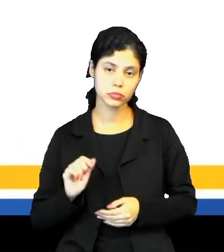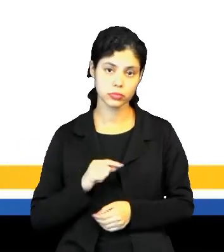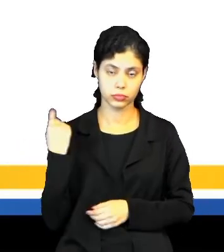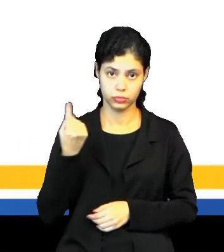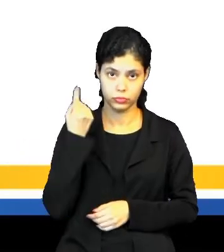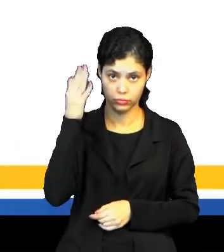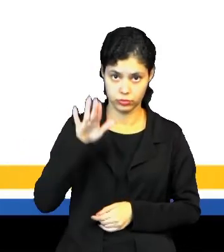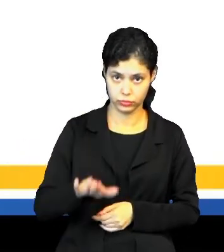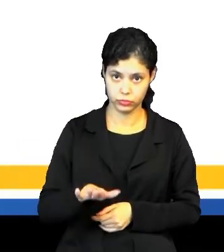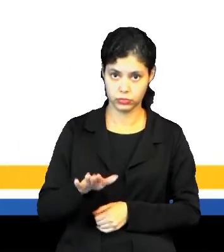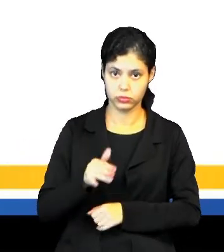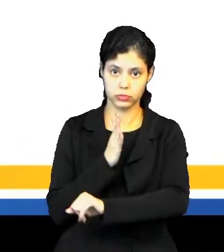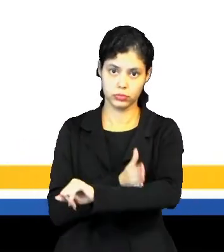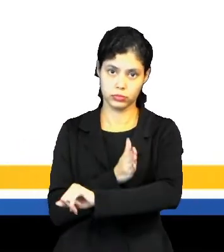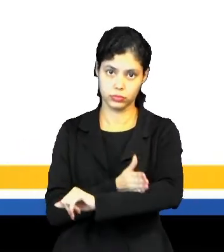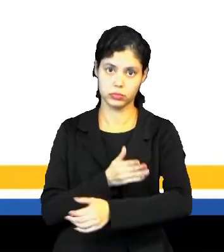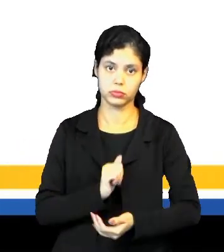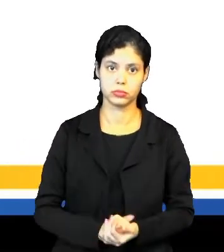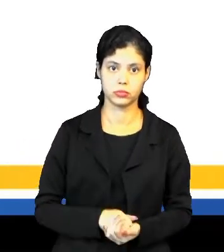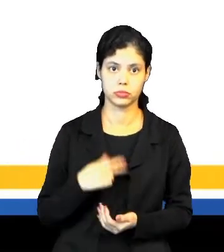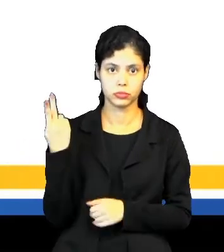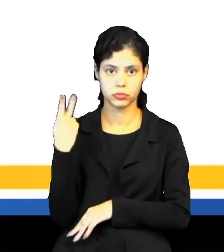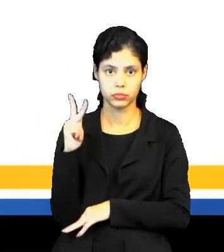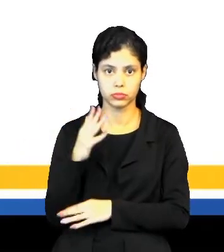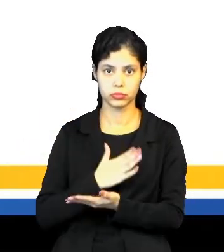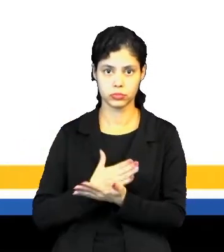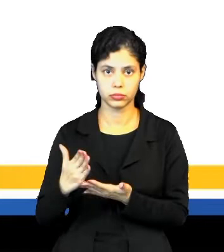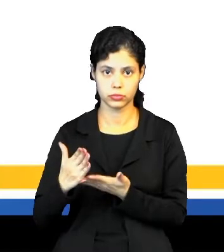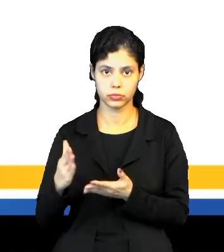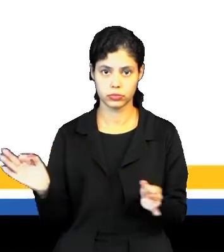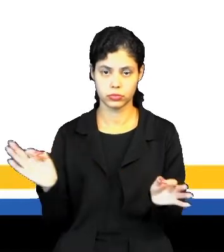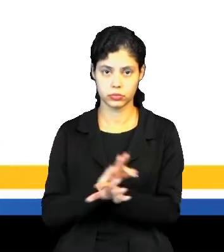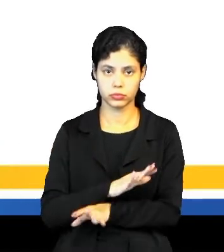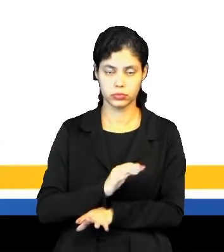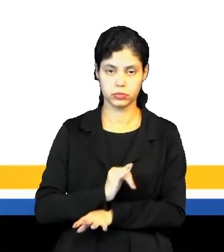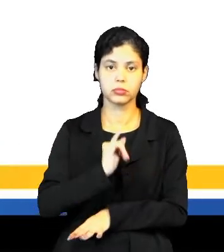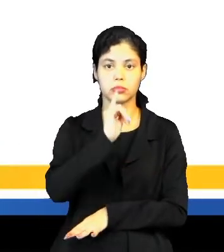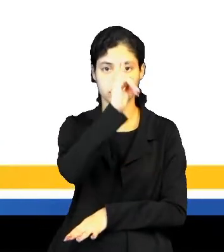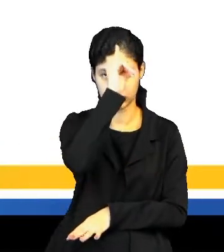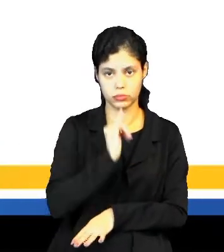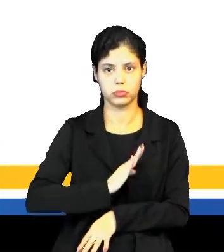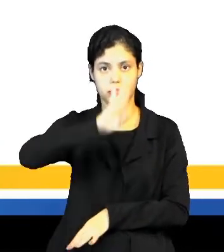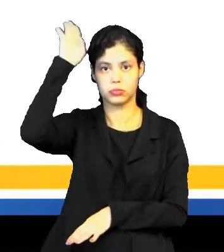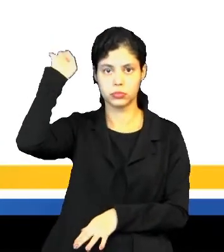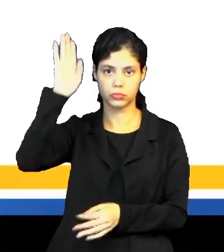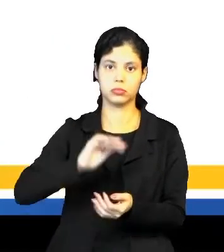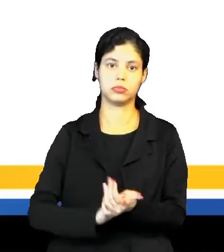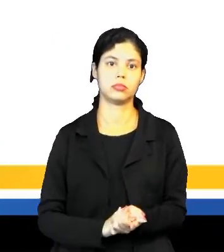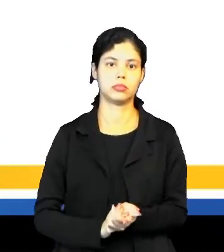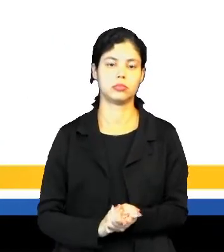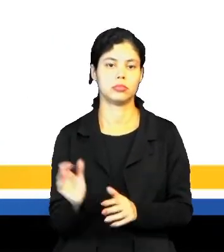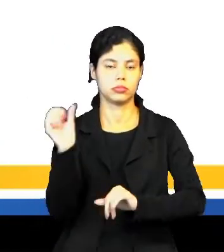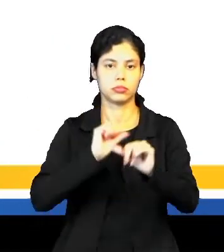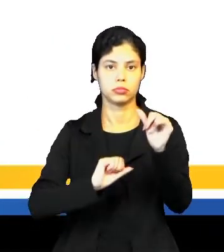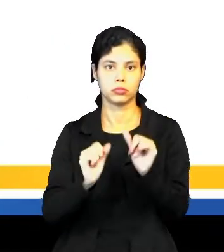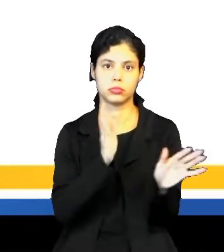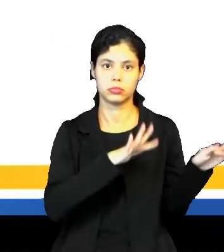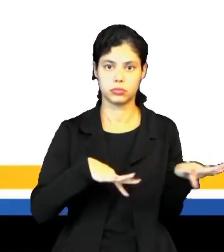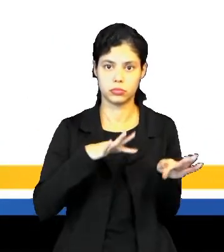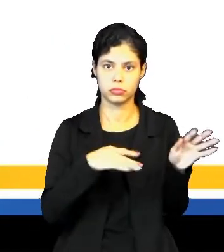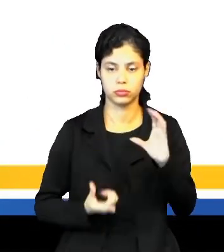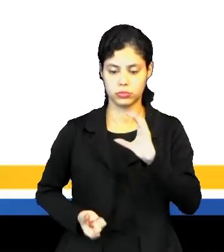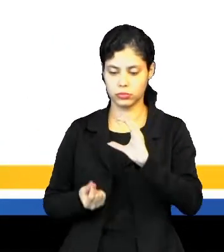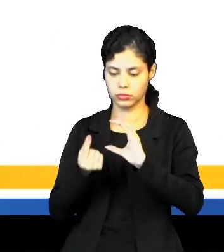Idade Média e Baixa Idade Média, é o período que se inicia com a queda do Império Romano e vai até a transição do feudalismo para